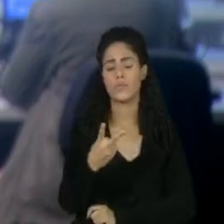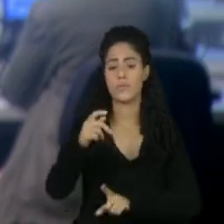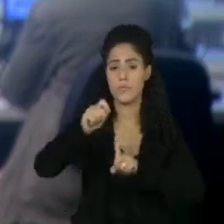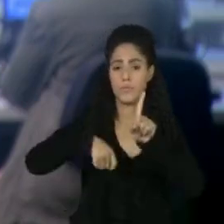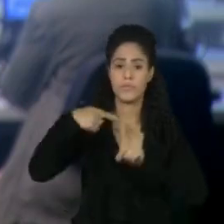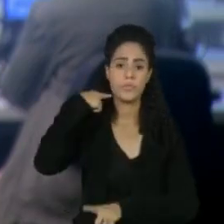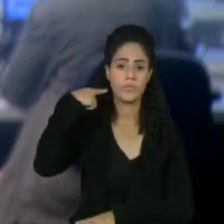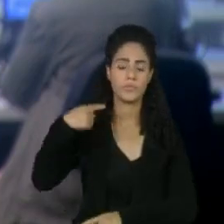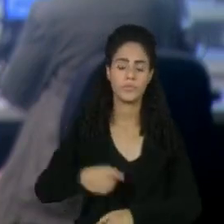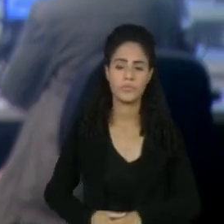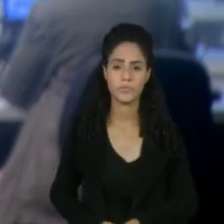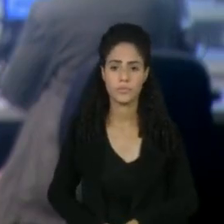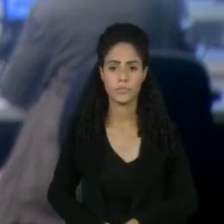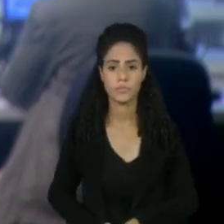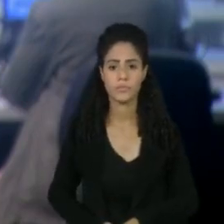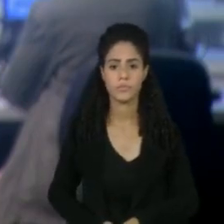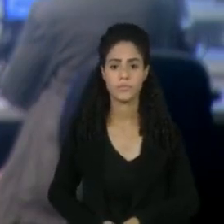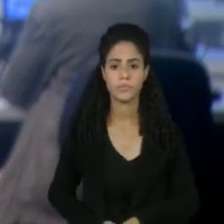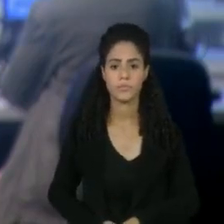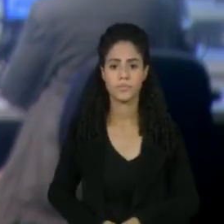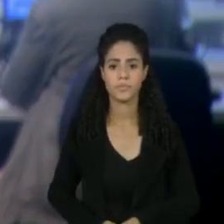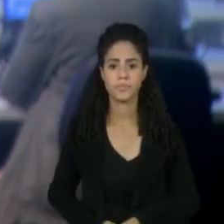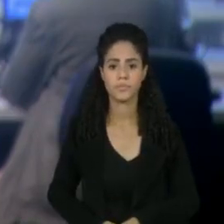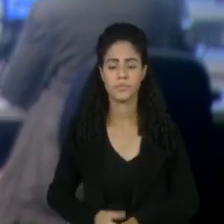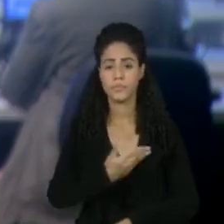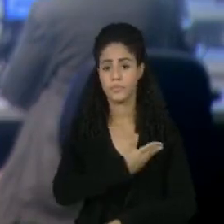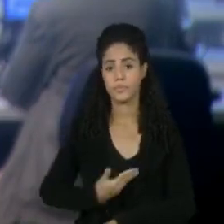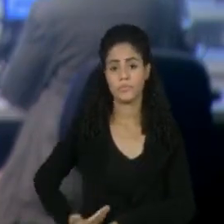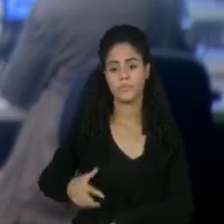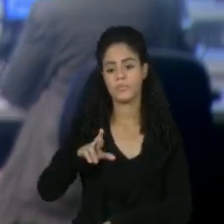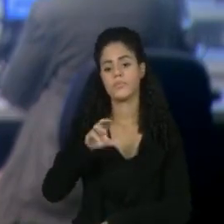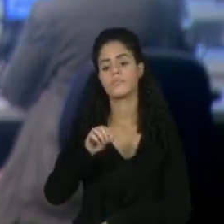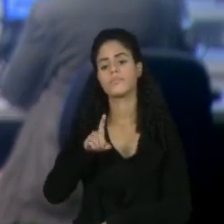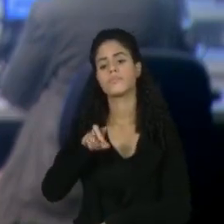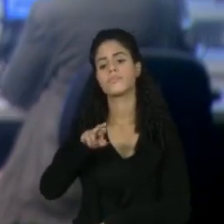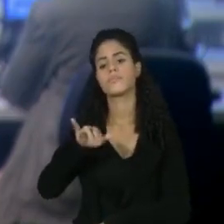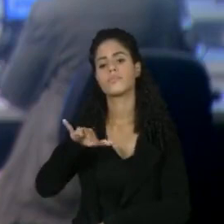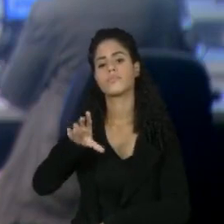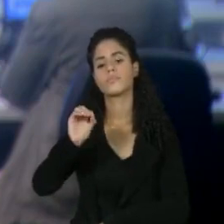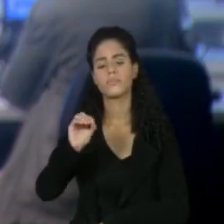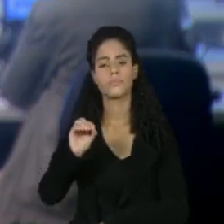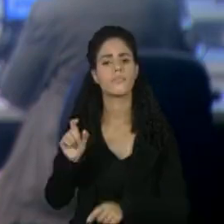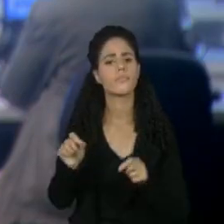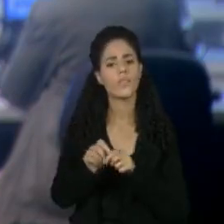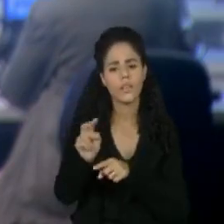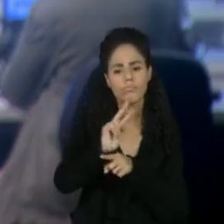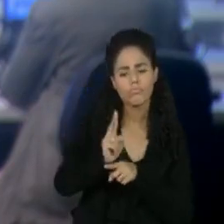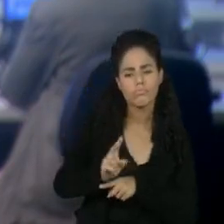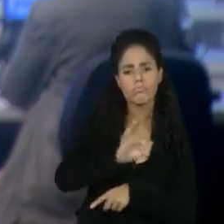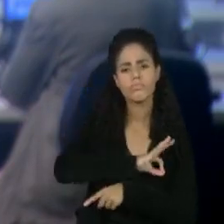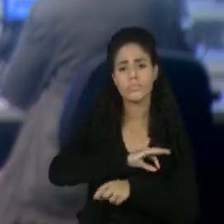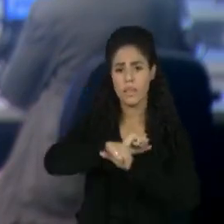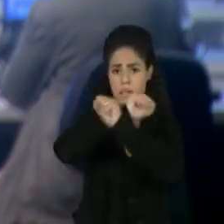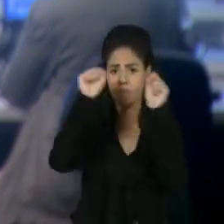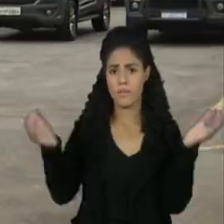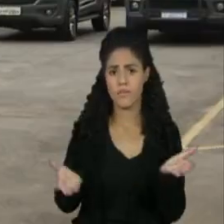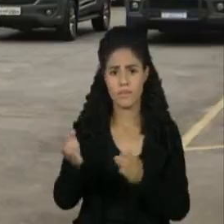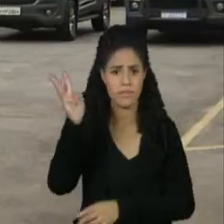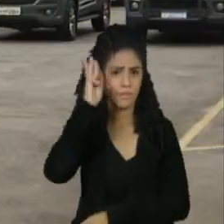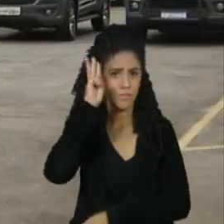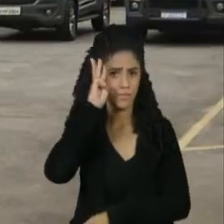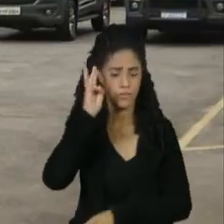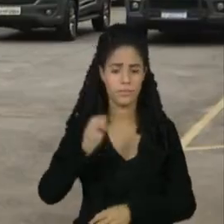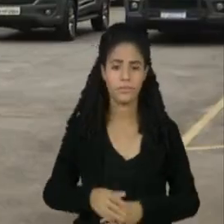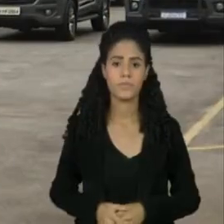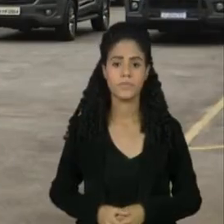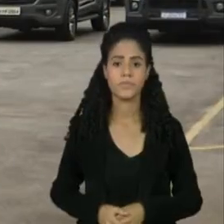o governador Rodrigo Garcia anunciou medidas para segurança pública em um evento a manhã desta terça-feira